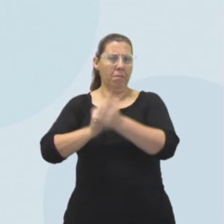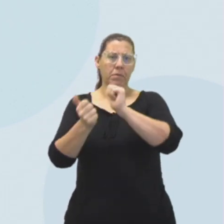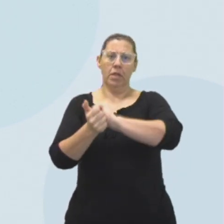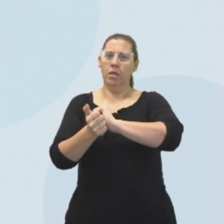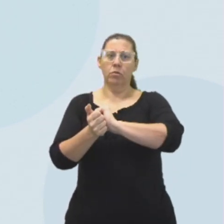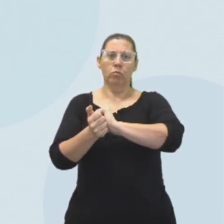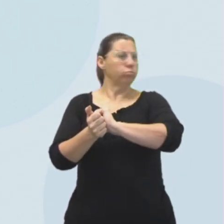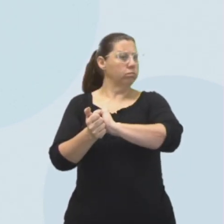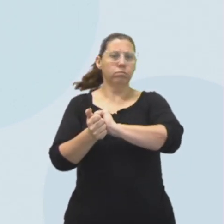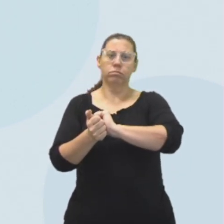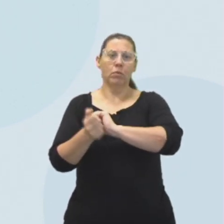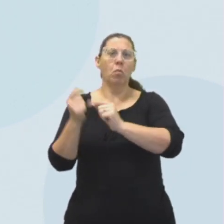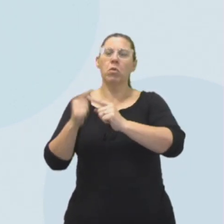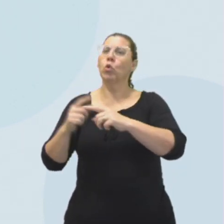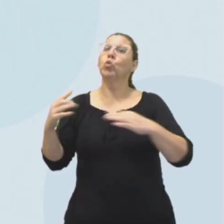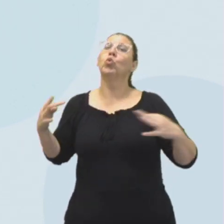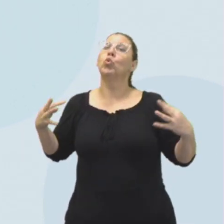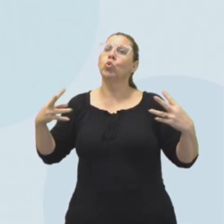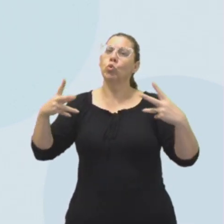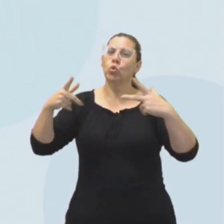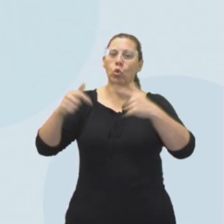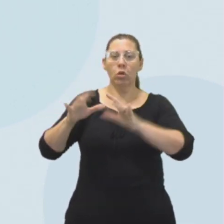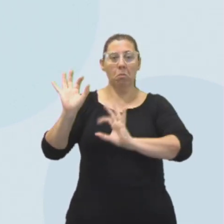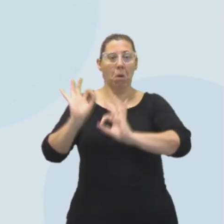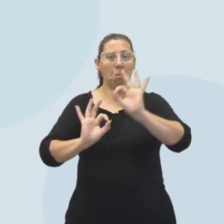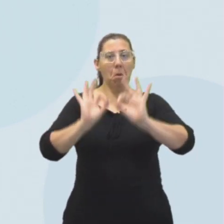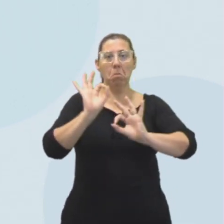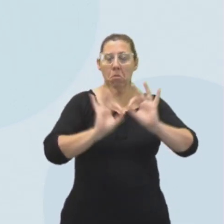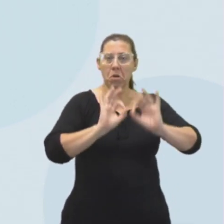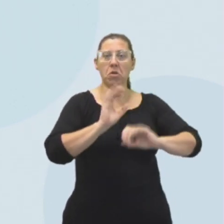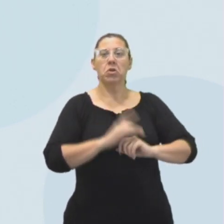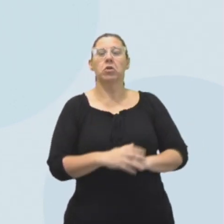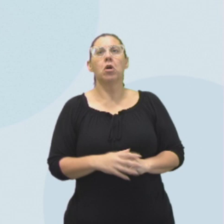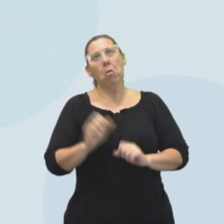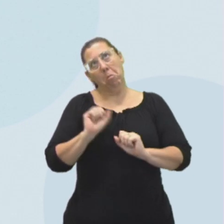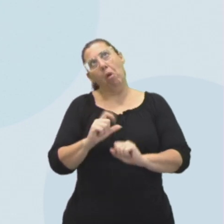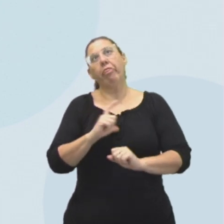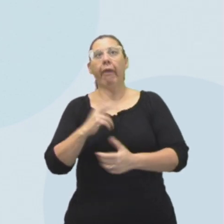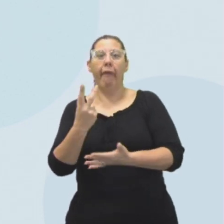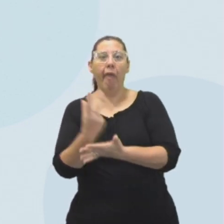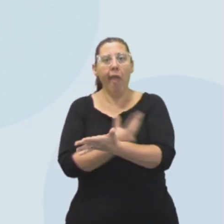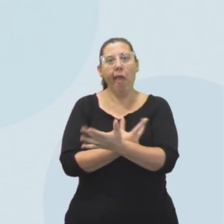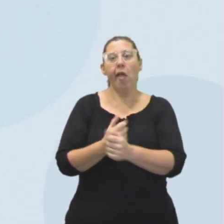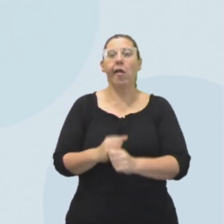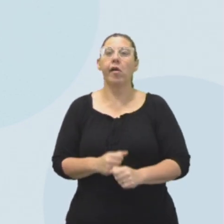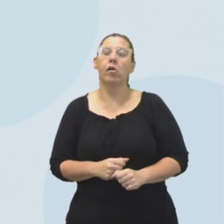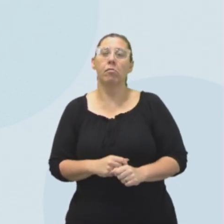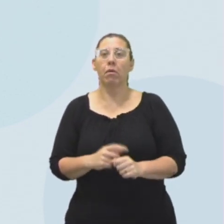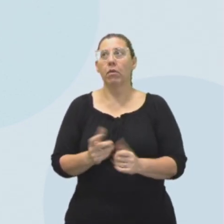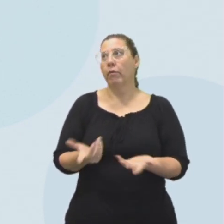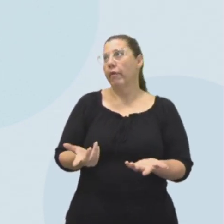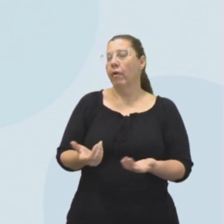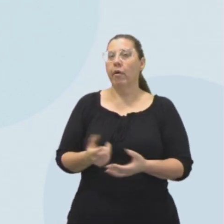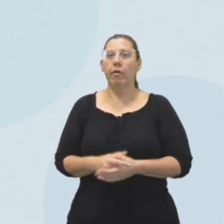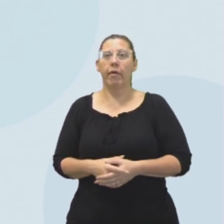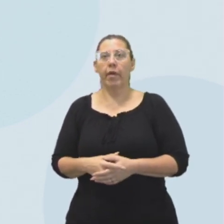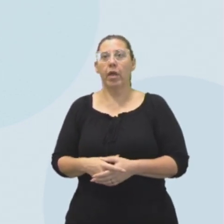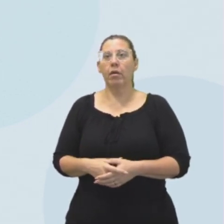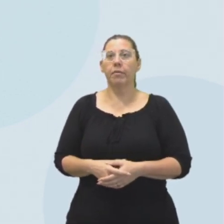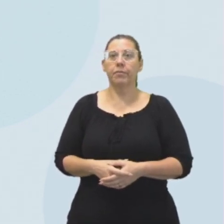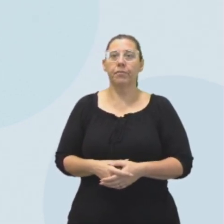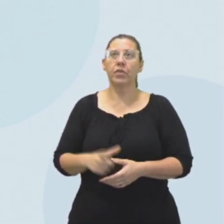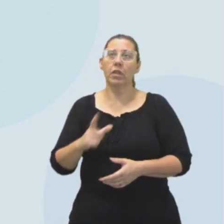Porque todos os vídeos, todas as produções podem conter erros, podem conter equívocos, podem conter